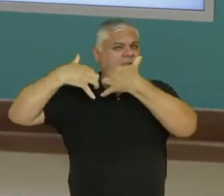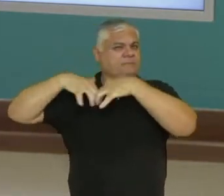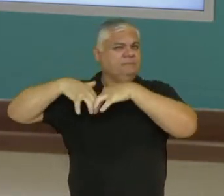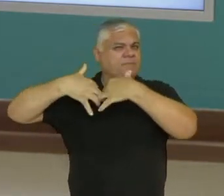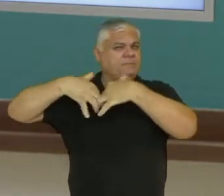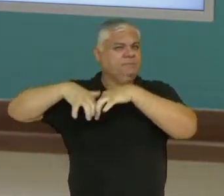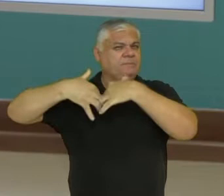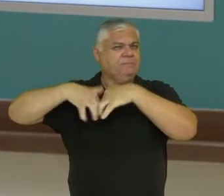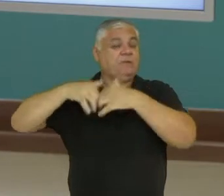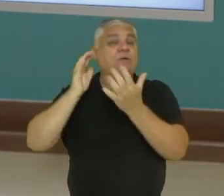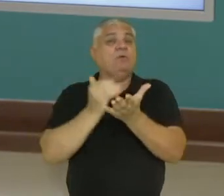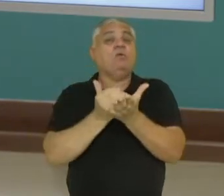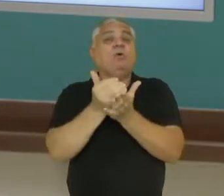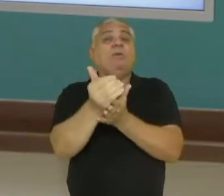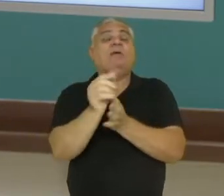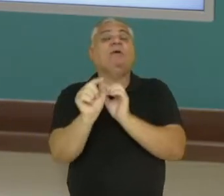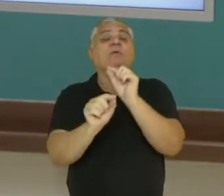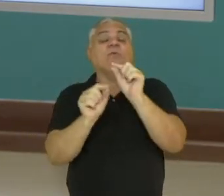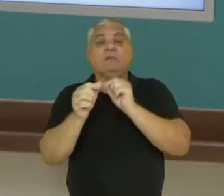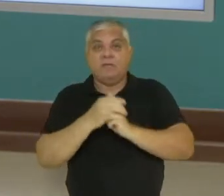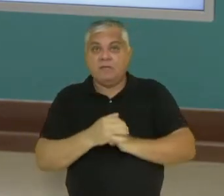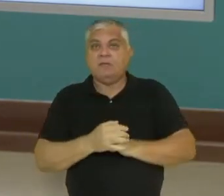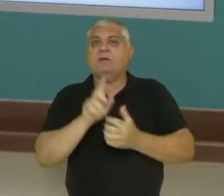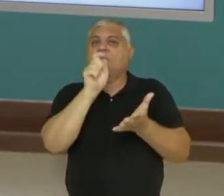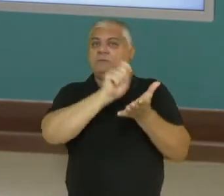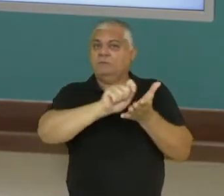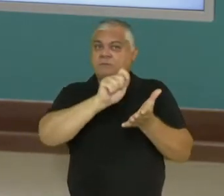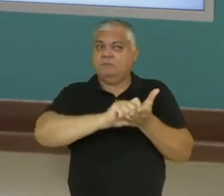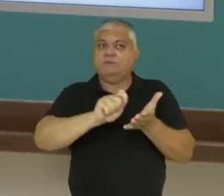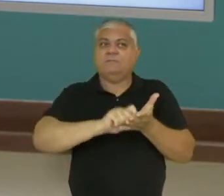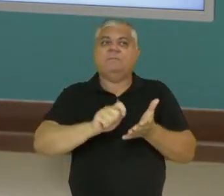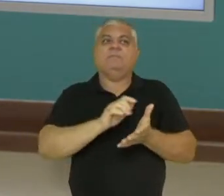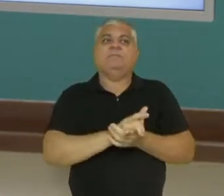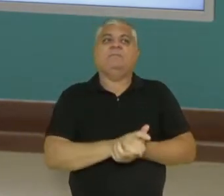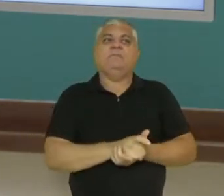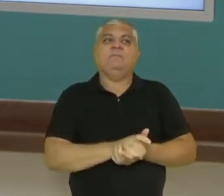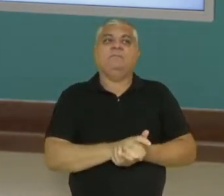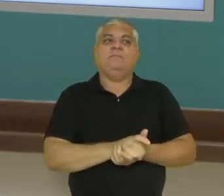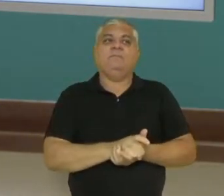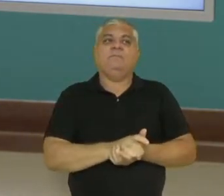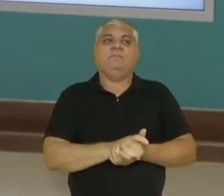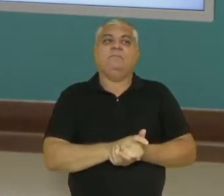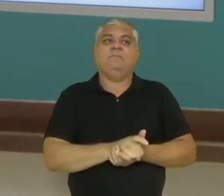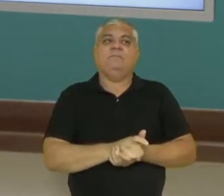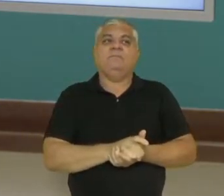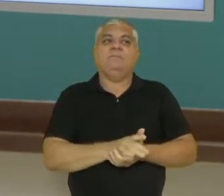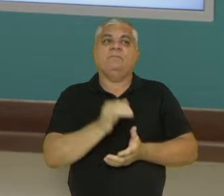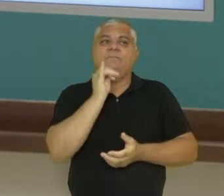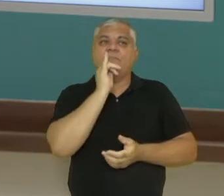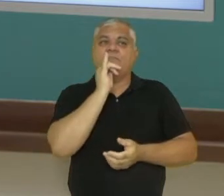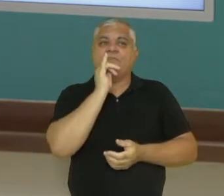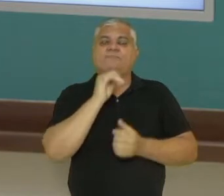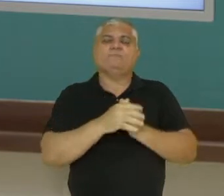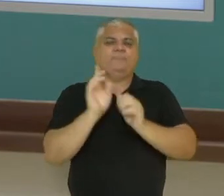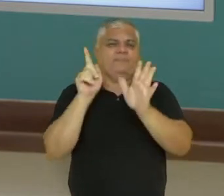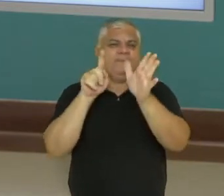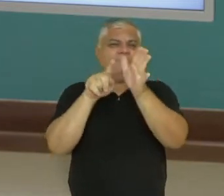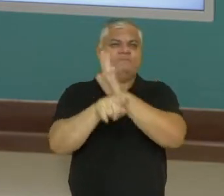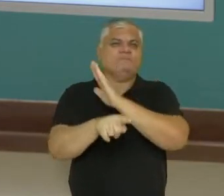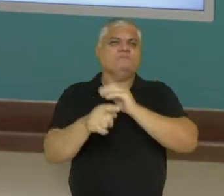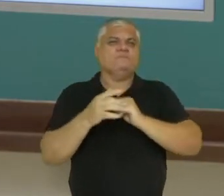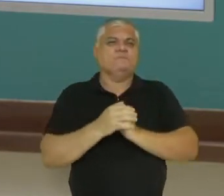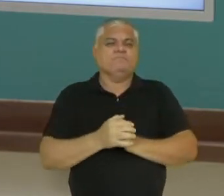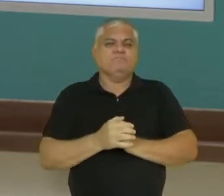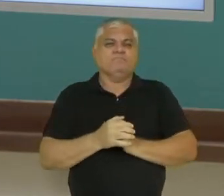que você inicie as suas anotações. Digo para você, vou perguntar para você sobre